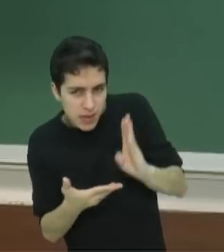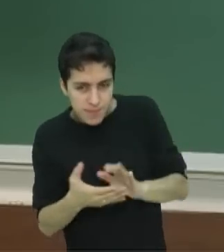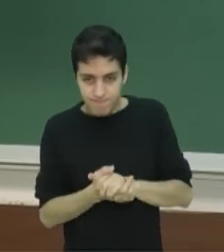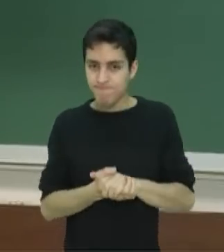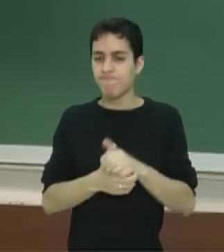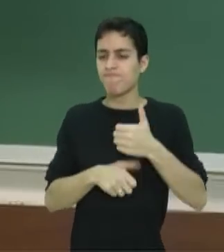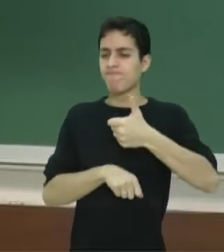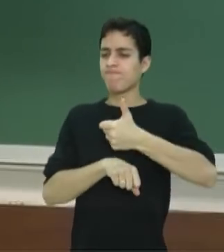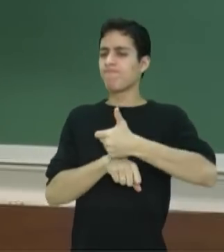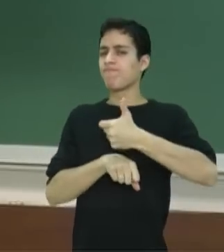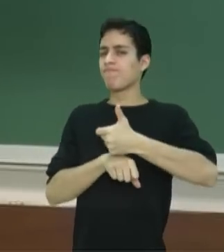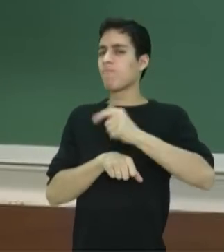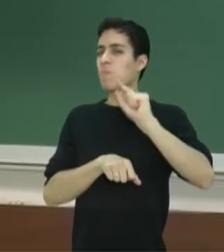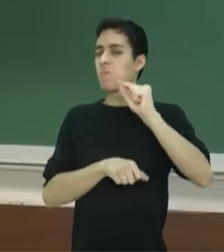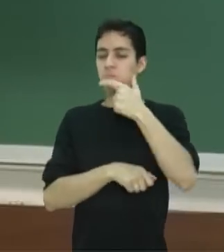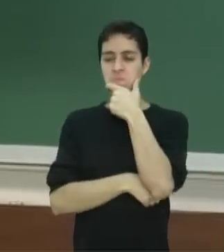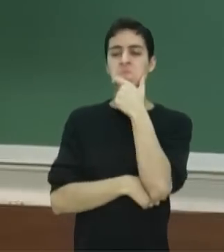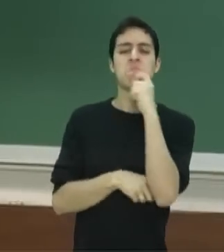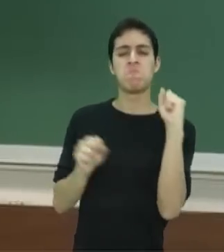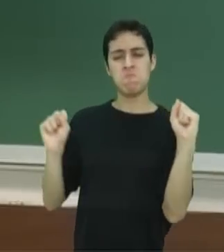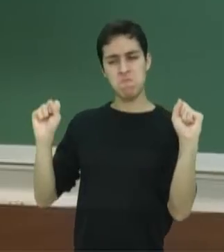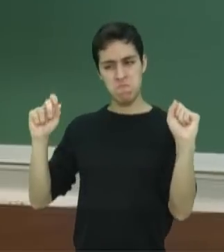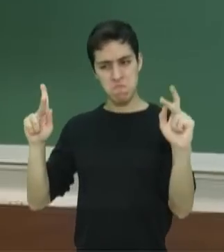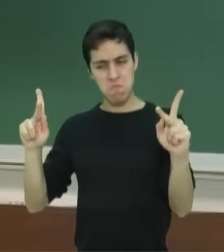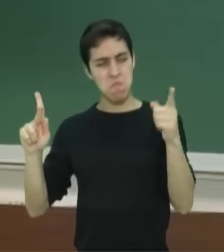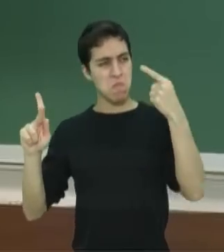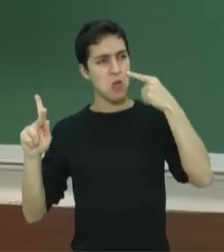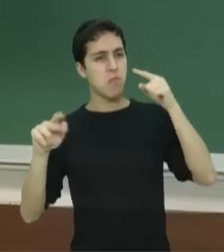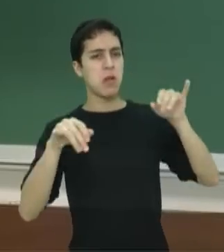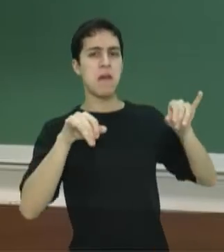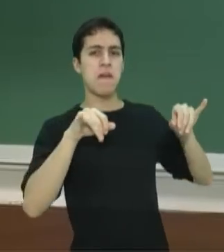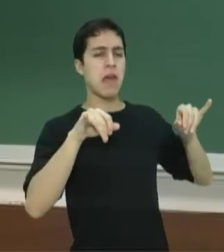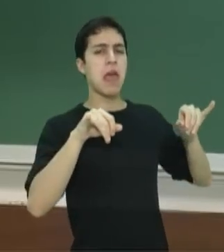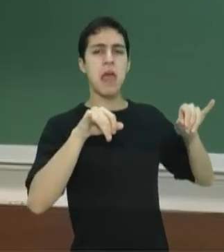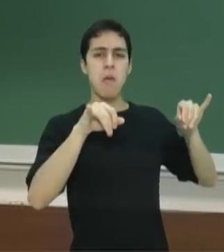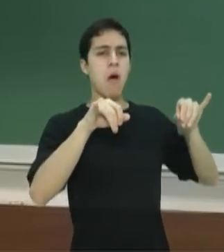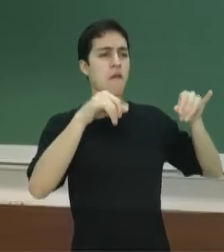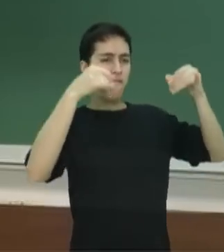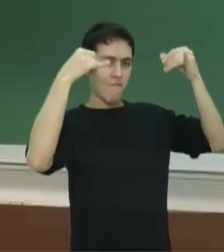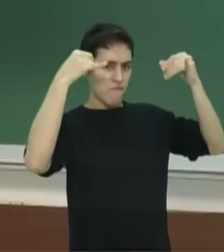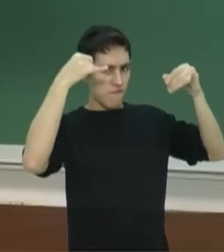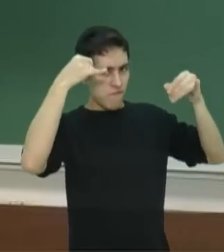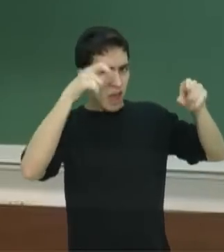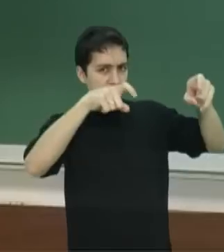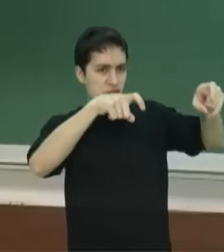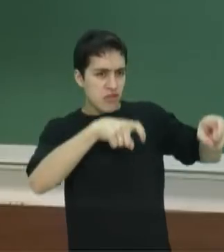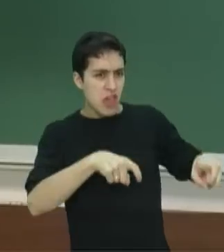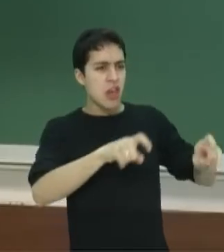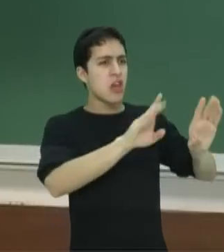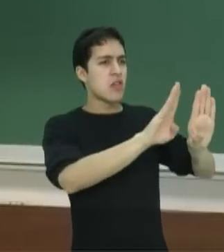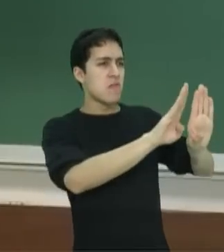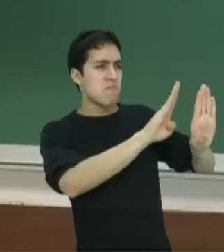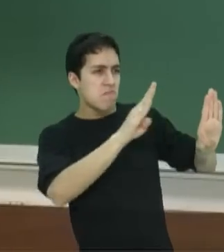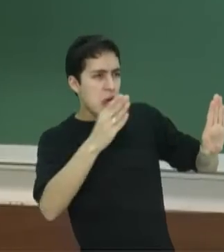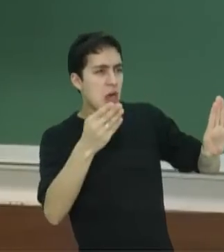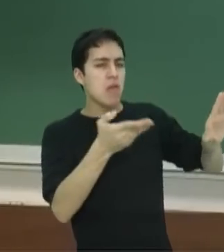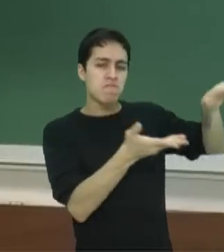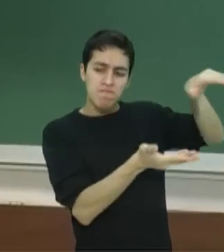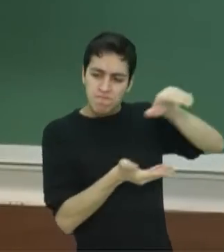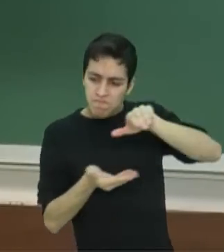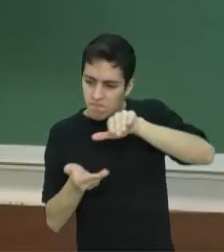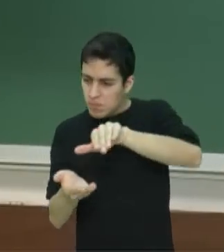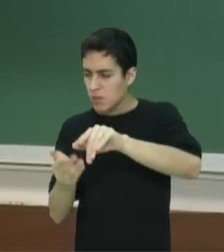o senador Vergueiro, falava, tudo bem, vão lá no armazém da fazenda, peguem, nós vamos anotar e você vai pagar depois. O